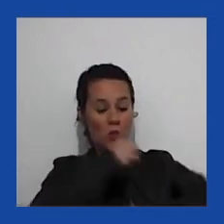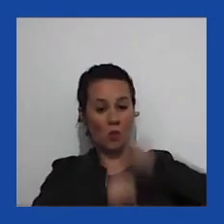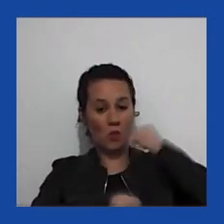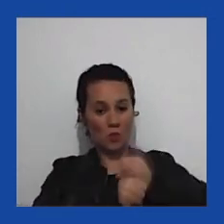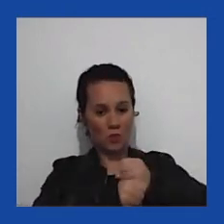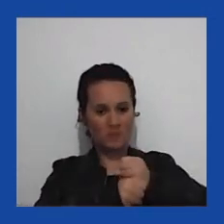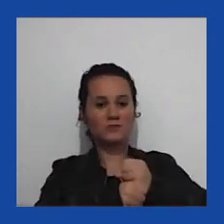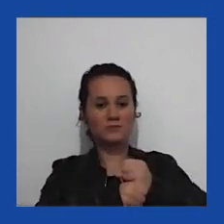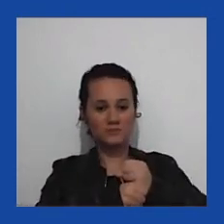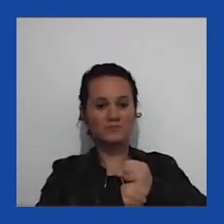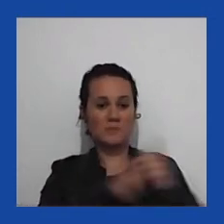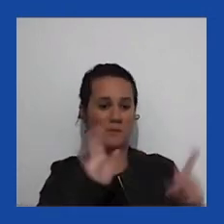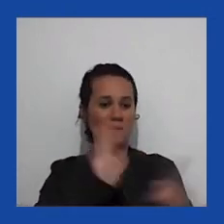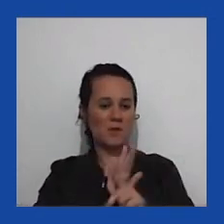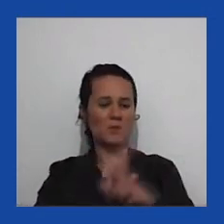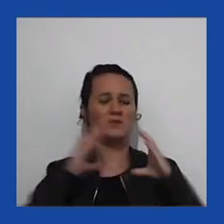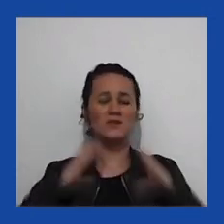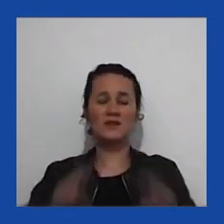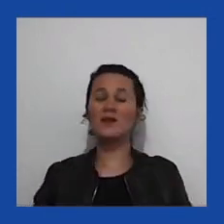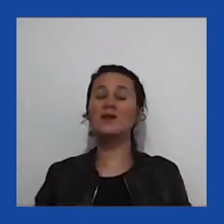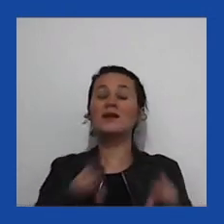de Cidadania, que é